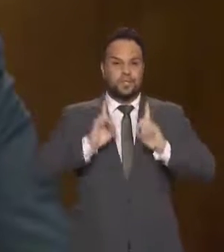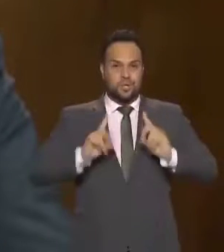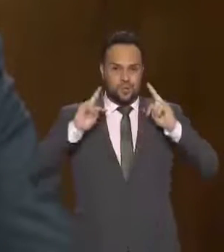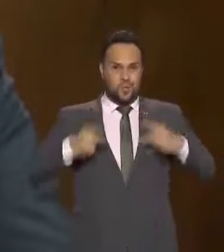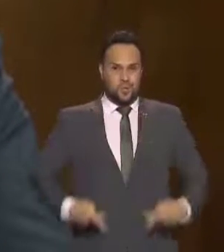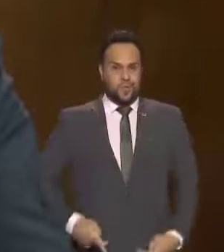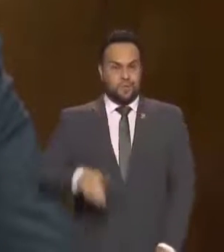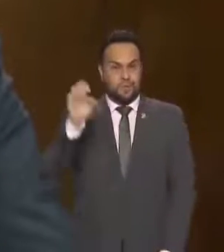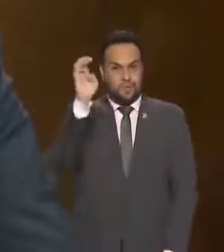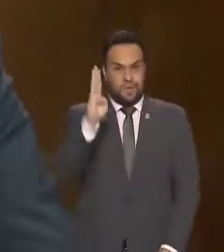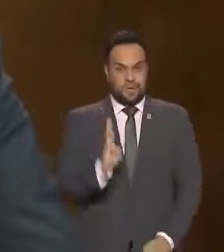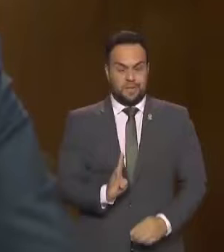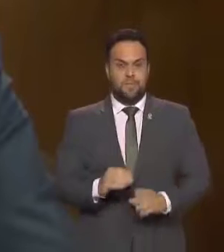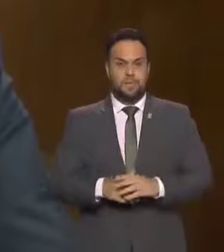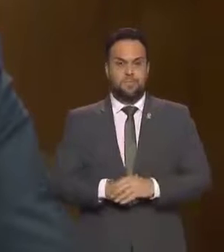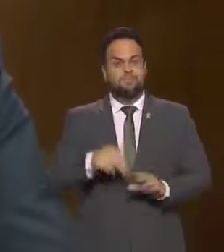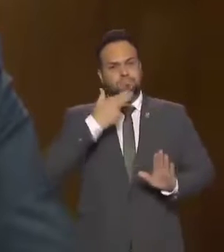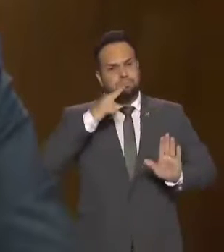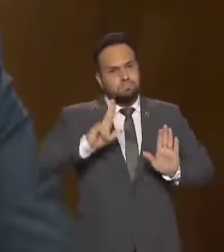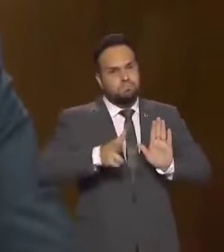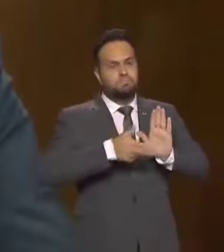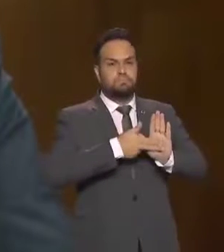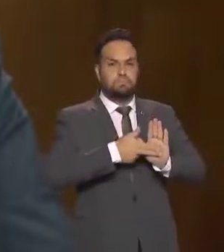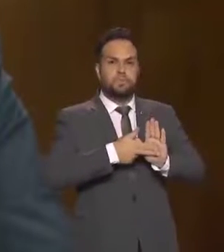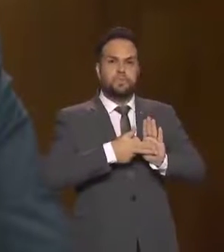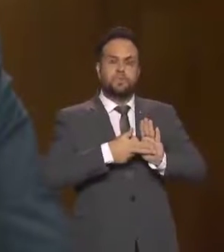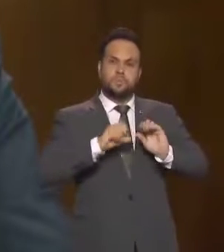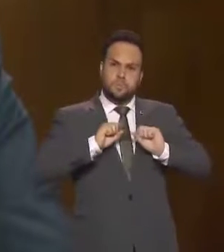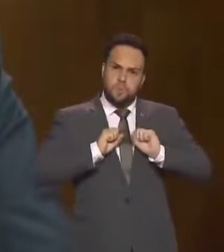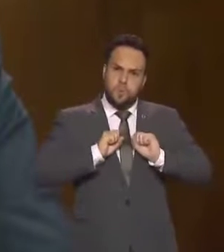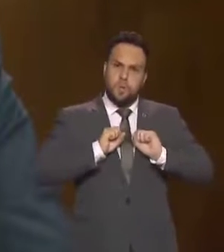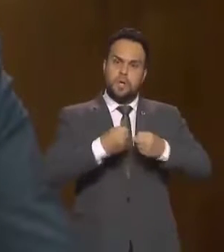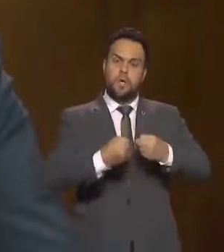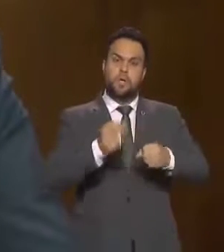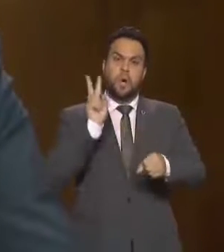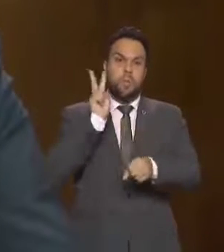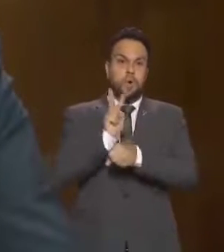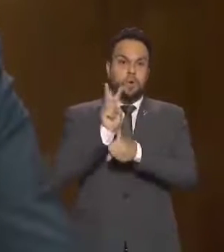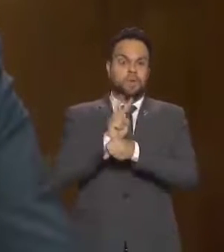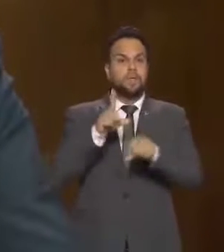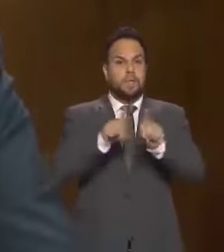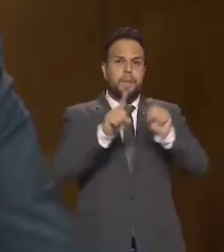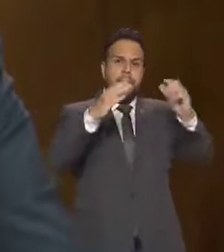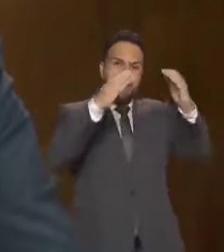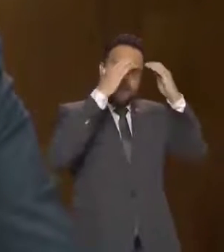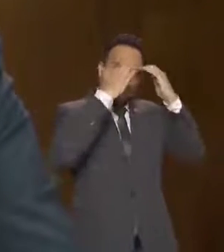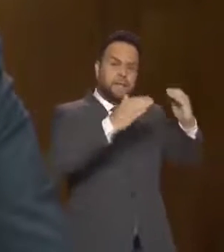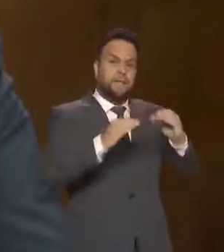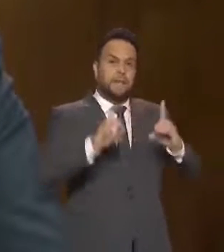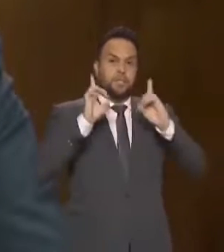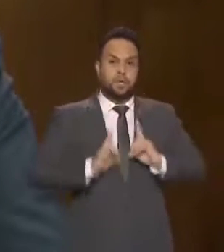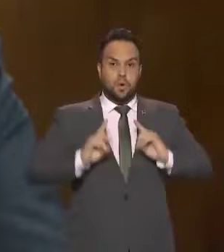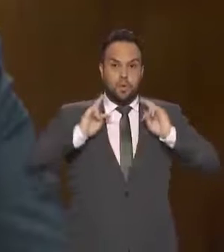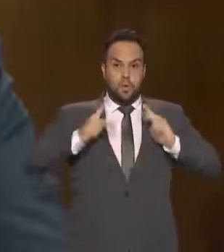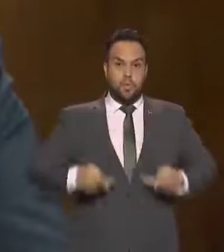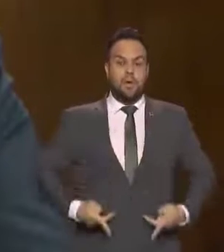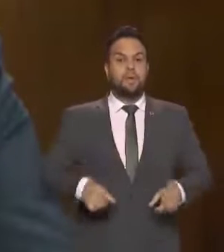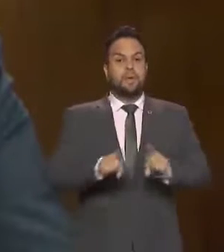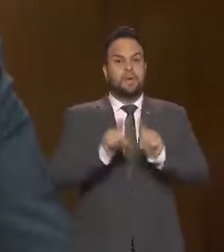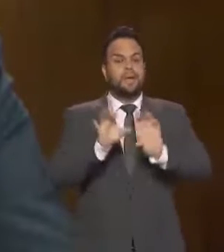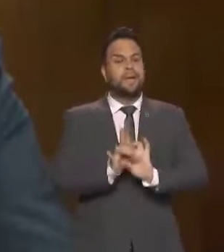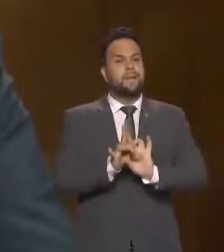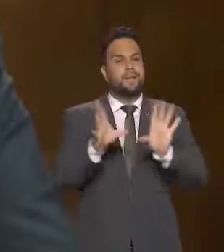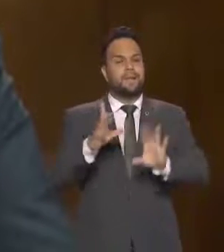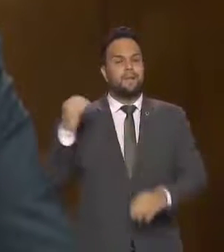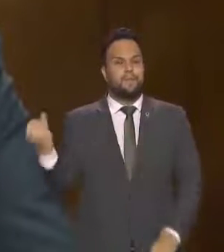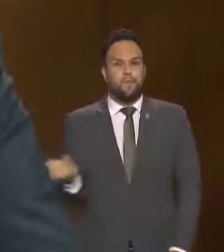dos direitos humanos no Brasil reafirmo nossa determinação de proteger e respeitar os direitos humanos